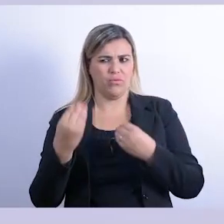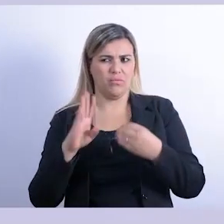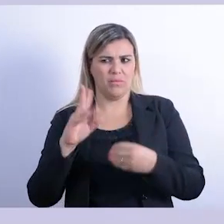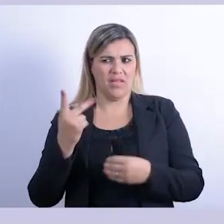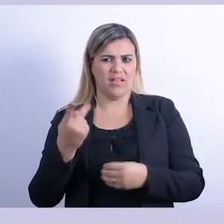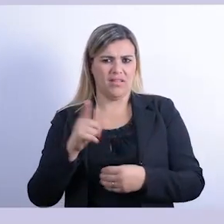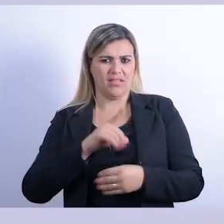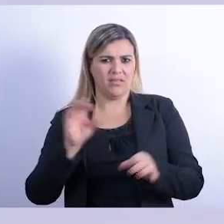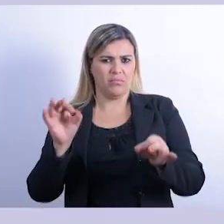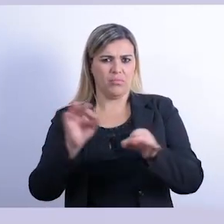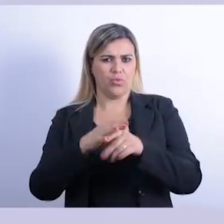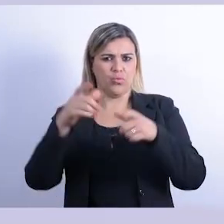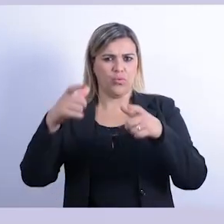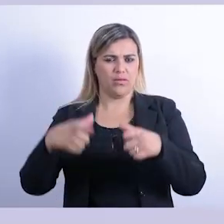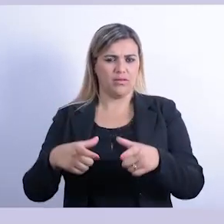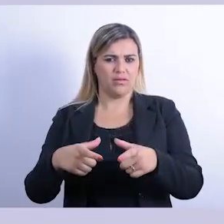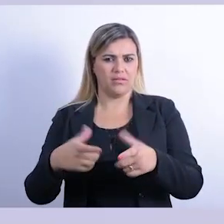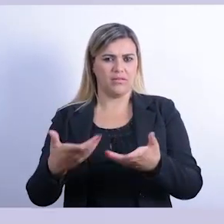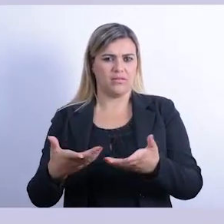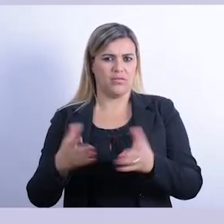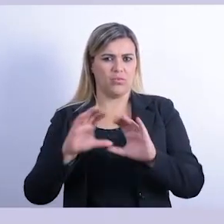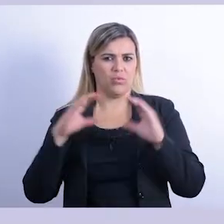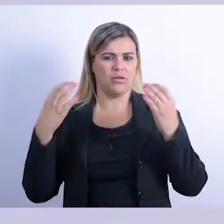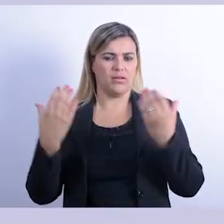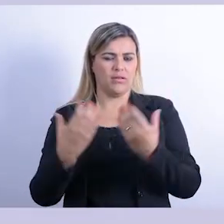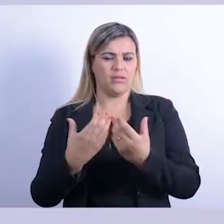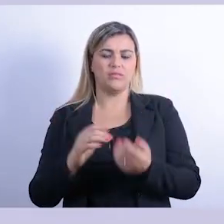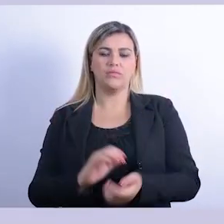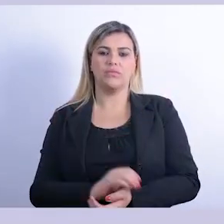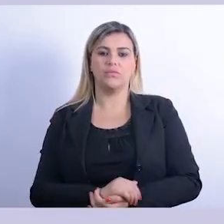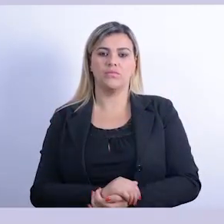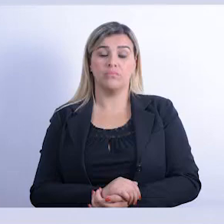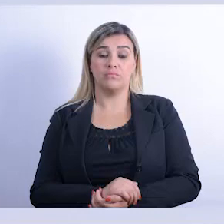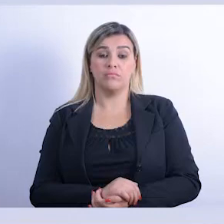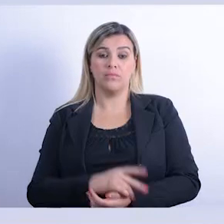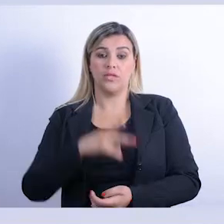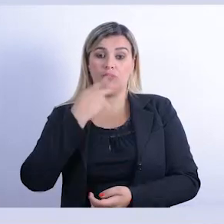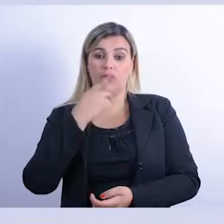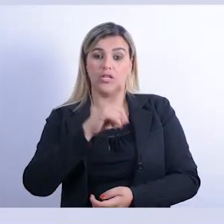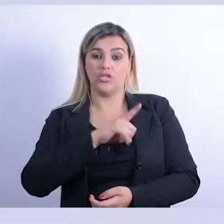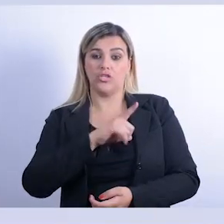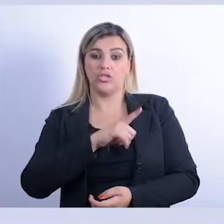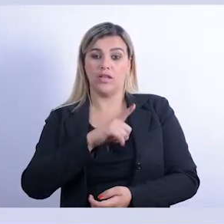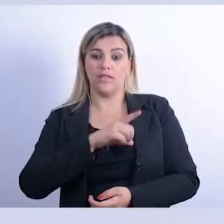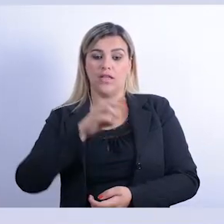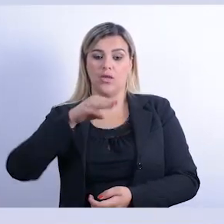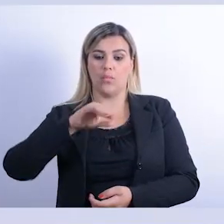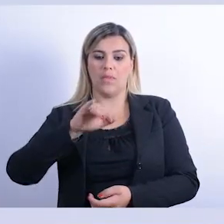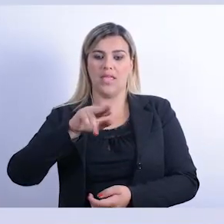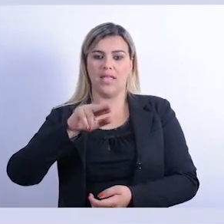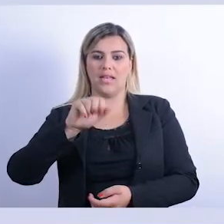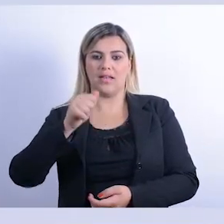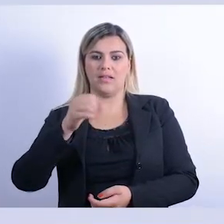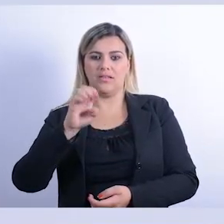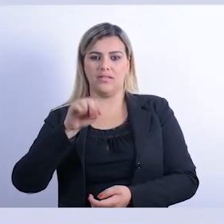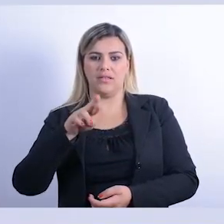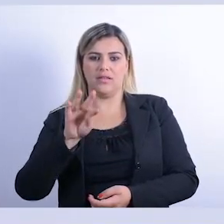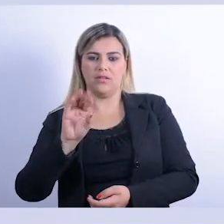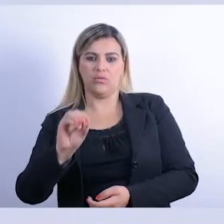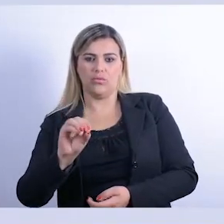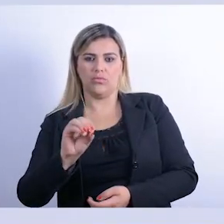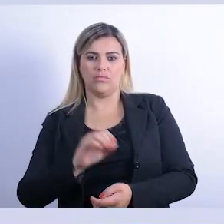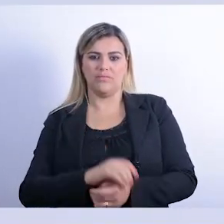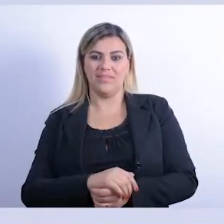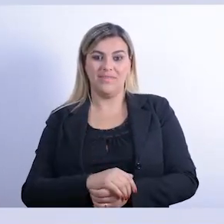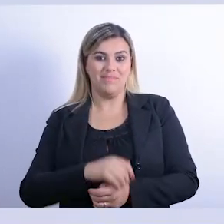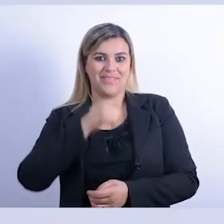como assim, estrutura montada, nessa altura nós fazemos um congresso e já está com o outro pronto. Aí eu falei, eu já tenho o Minas Centro